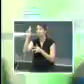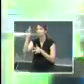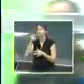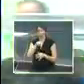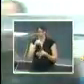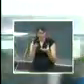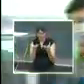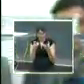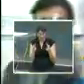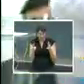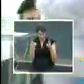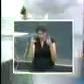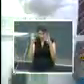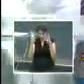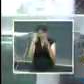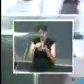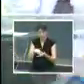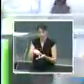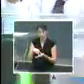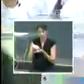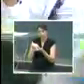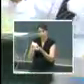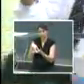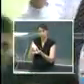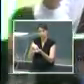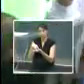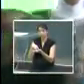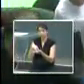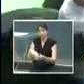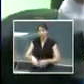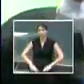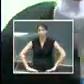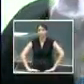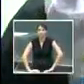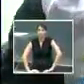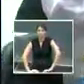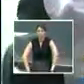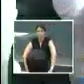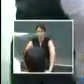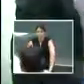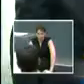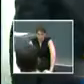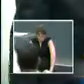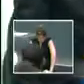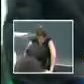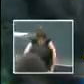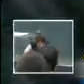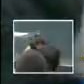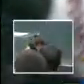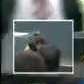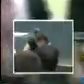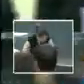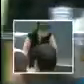receber a vitória, fique em pé comigo agora, em nome de Jesus. Adore a Deus,